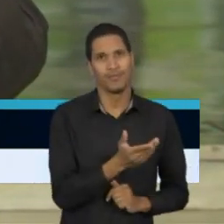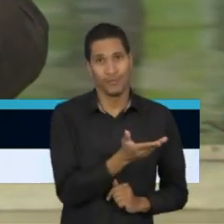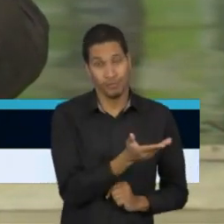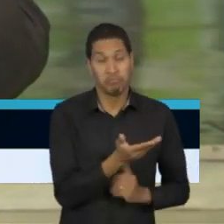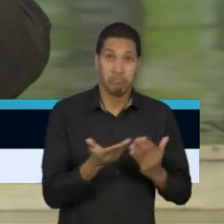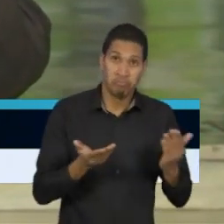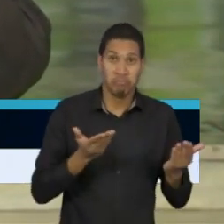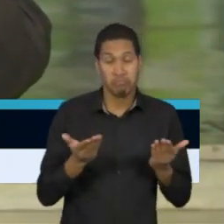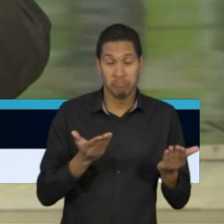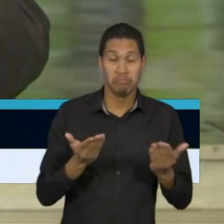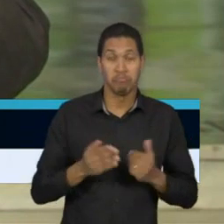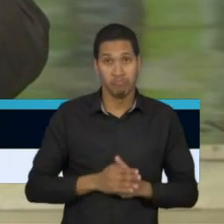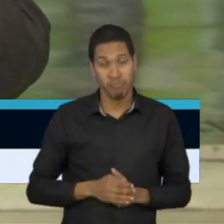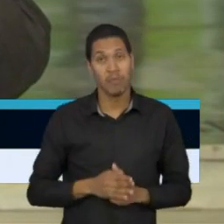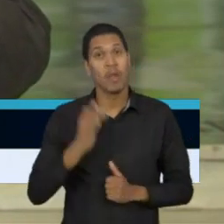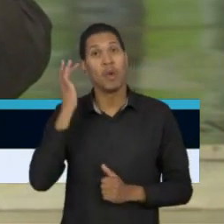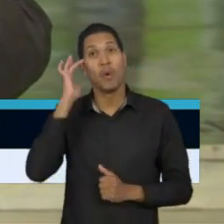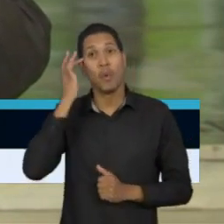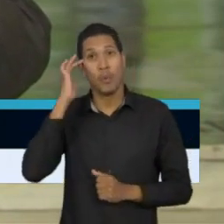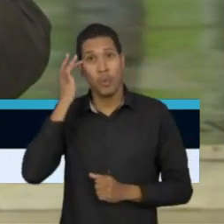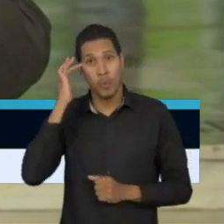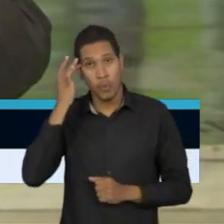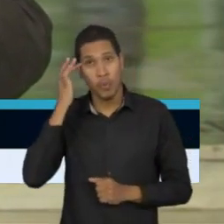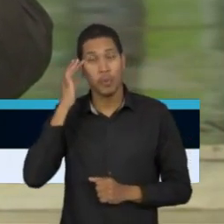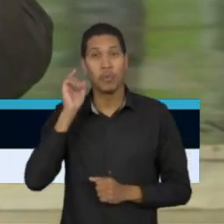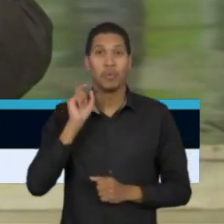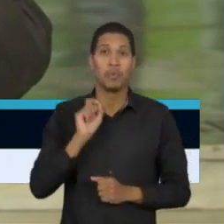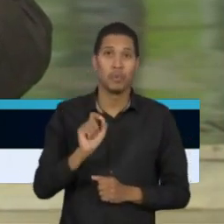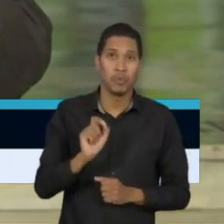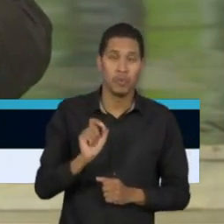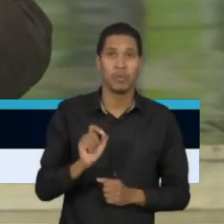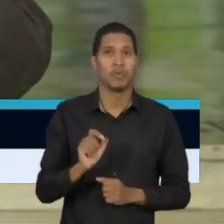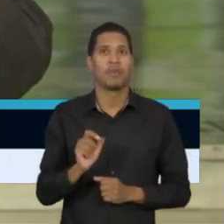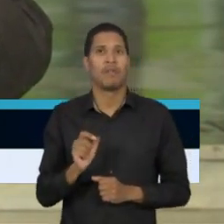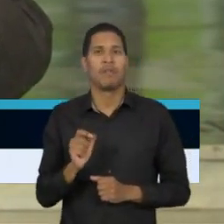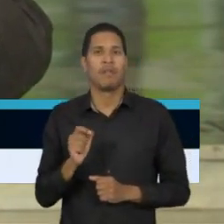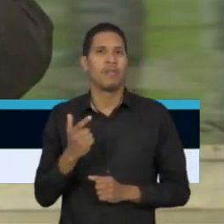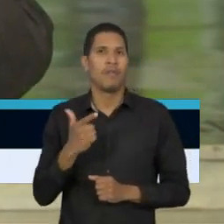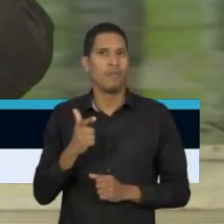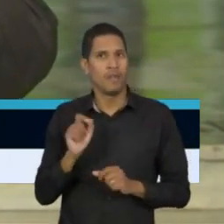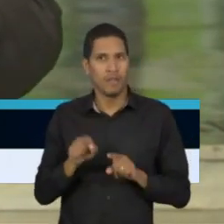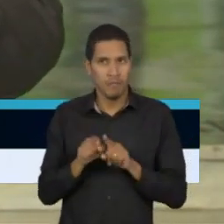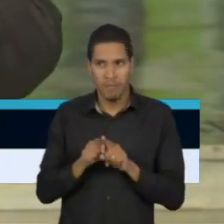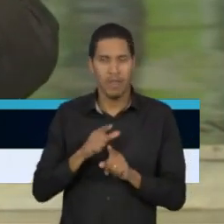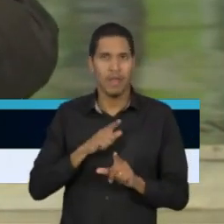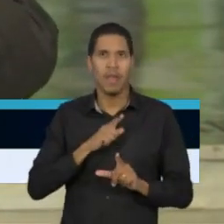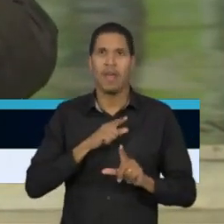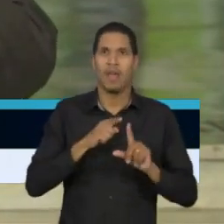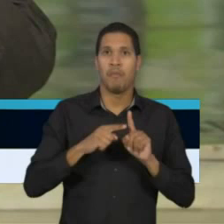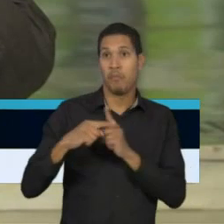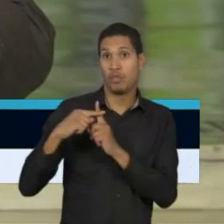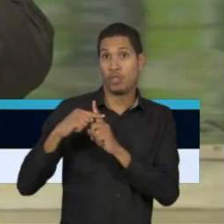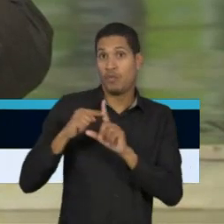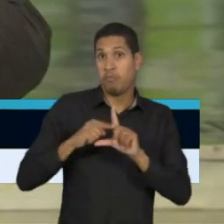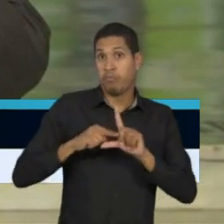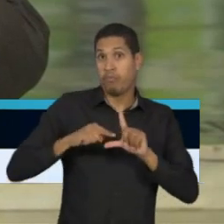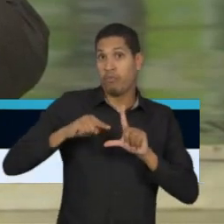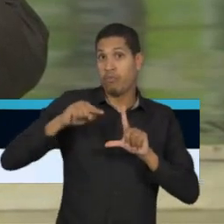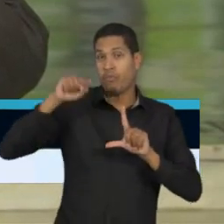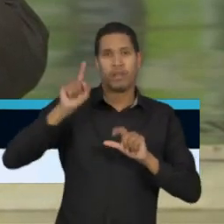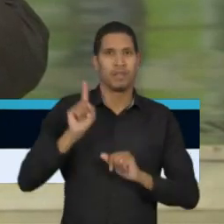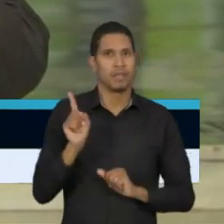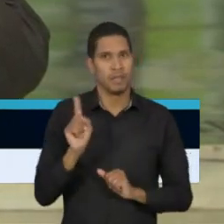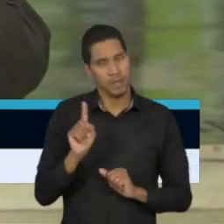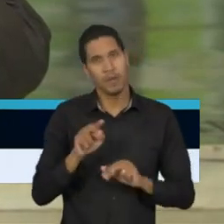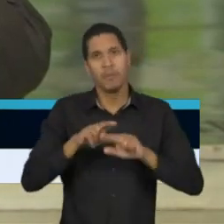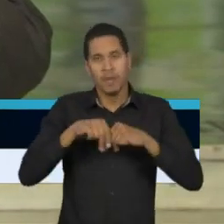Então, provavelmente nós teremos aí não um aumento significativo do número de casos positivos no estado por causa